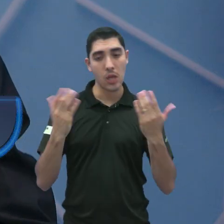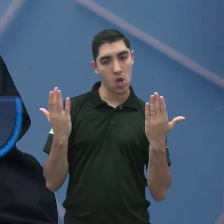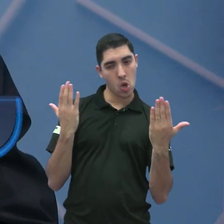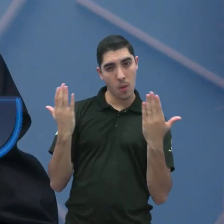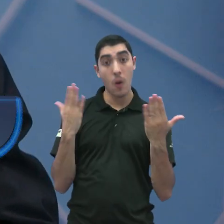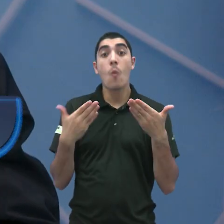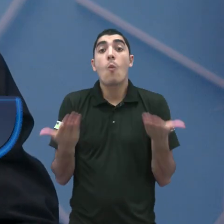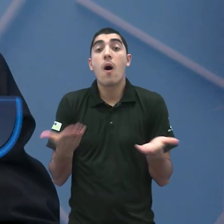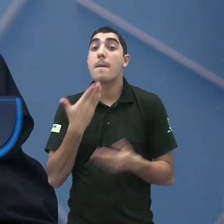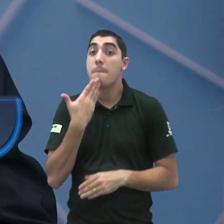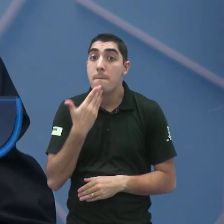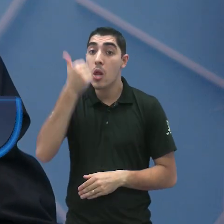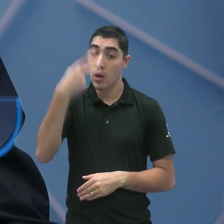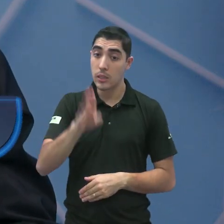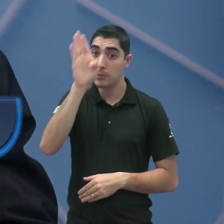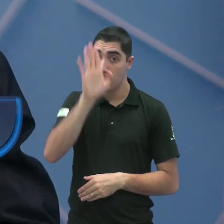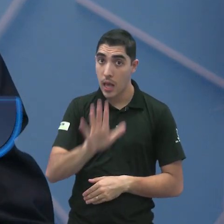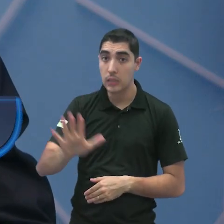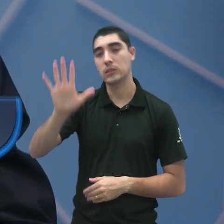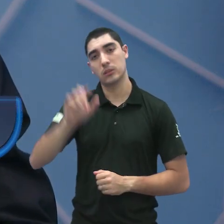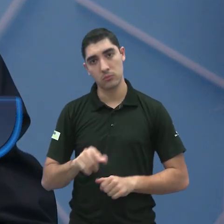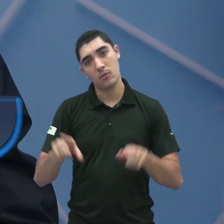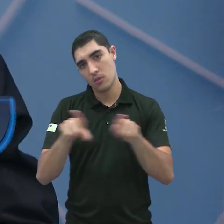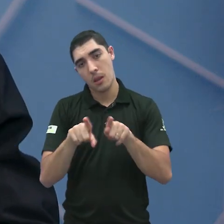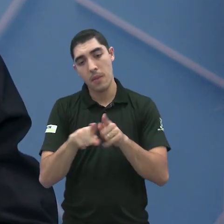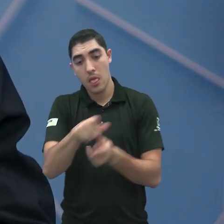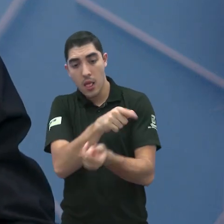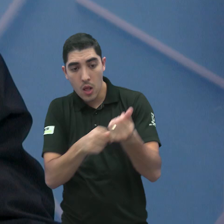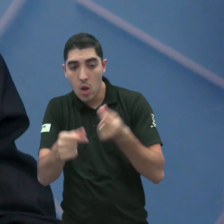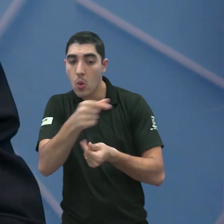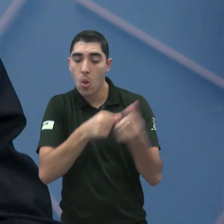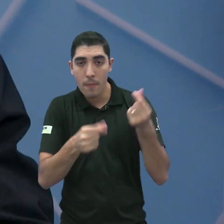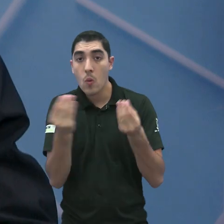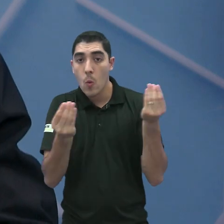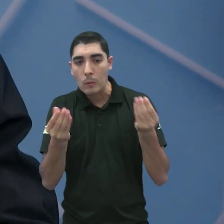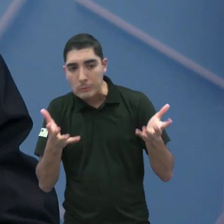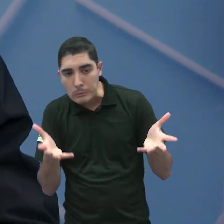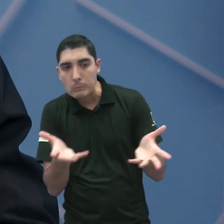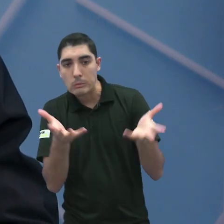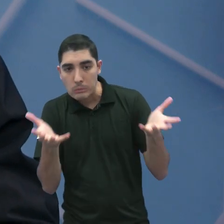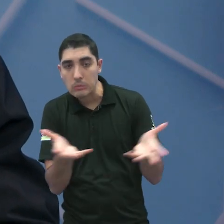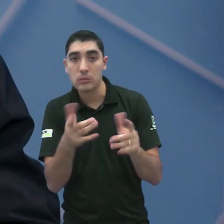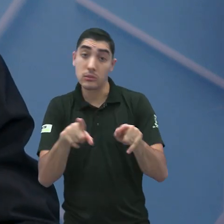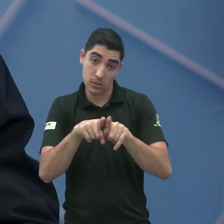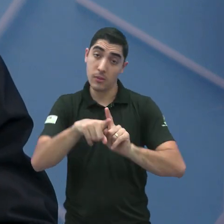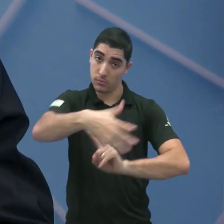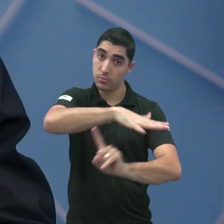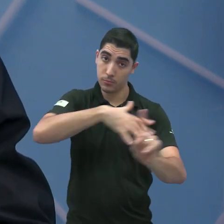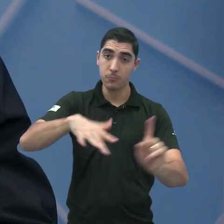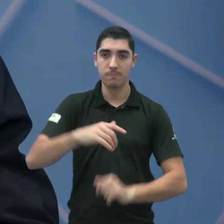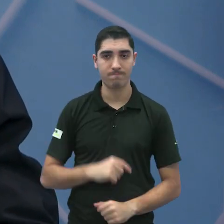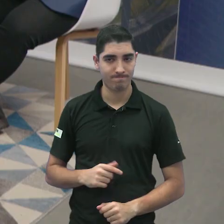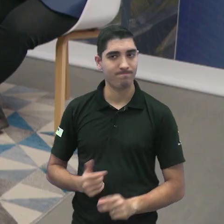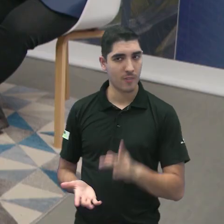que é benéfico mesmo para o país, né? E até para a economia, tanto quanto a parte ambiental.